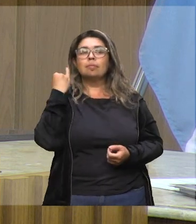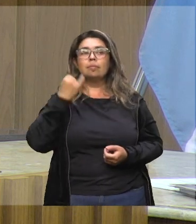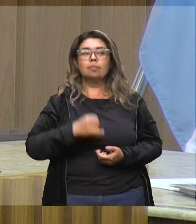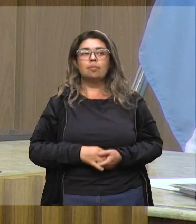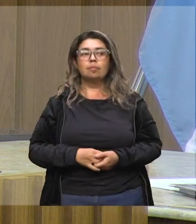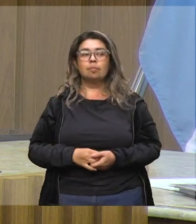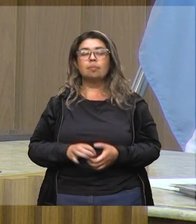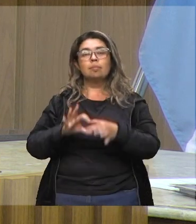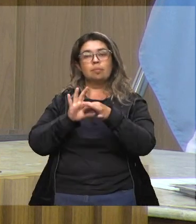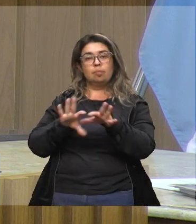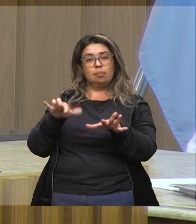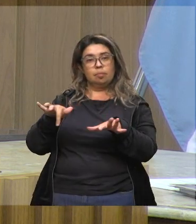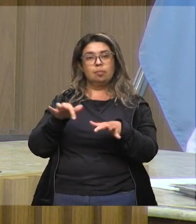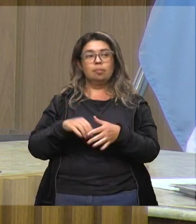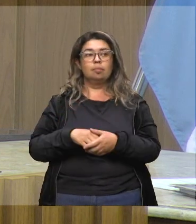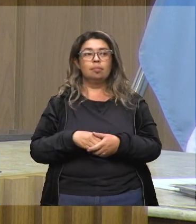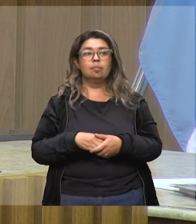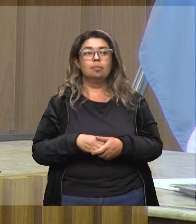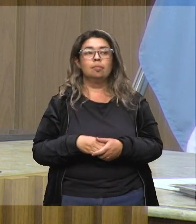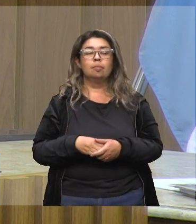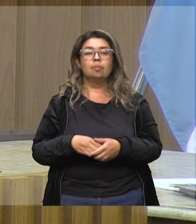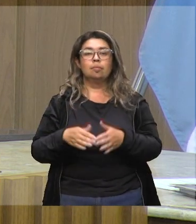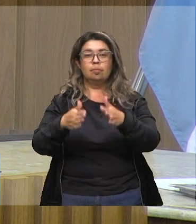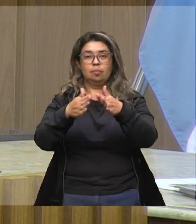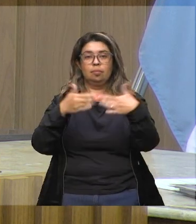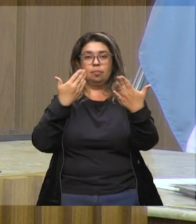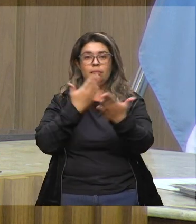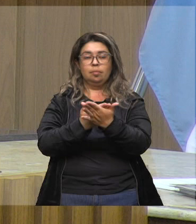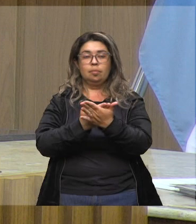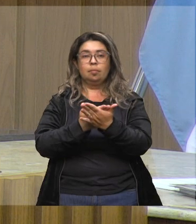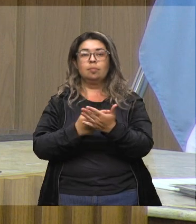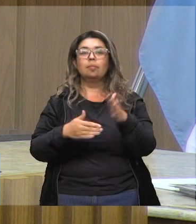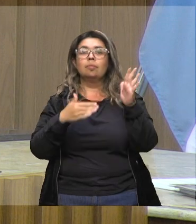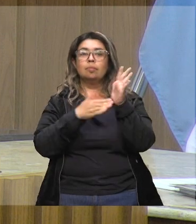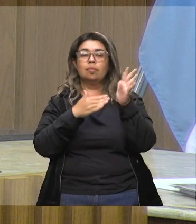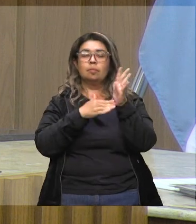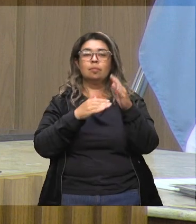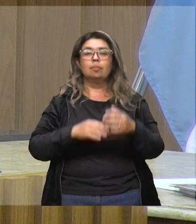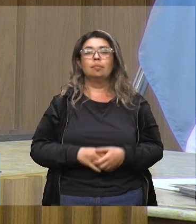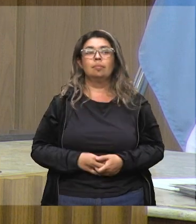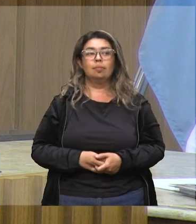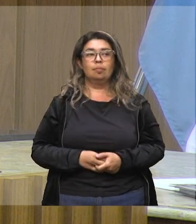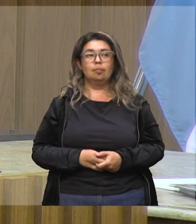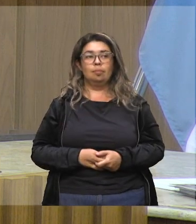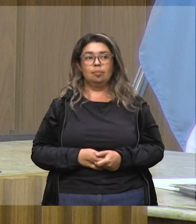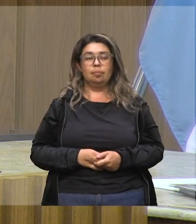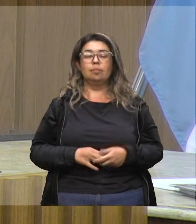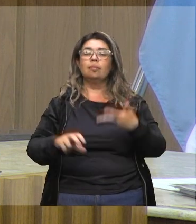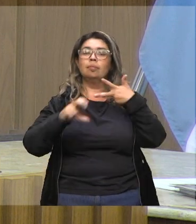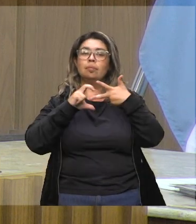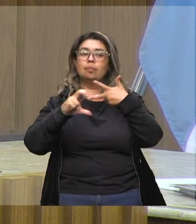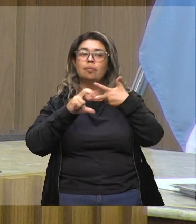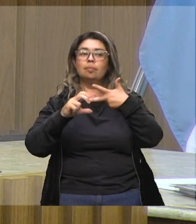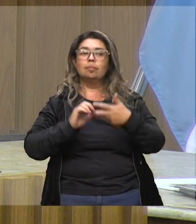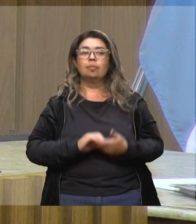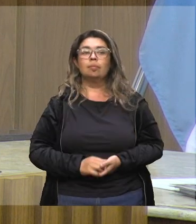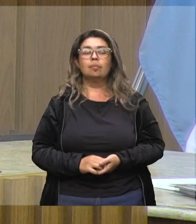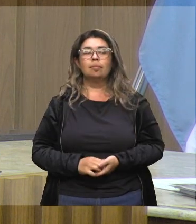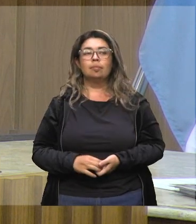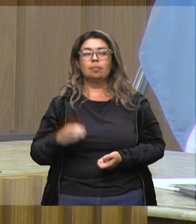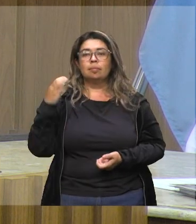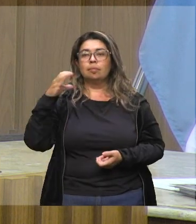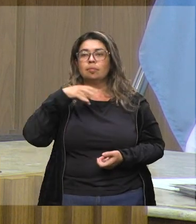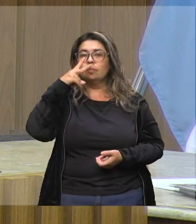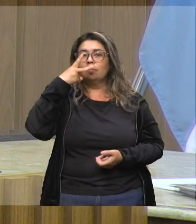deixei esse requerimento aqui para dar uma ênfase aqui para o nosso executivo. E quero dizer o